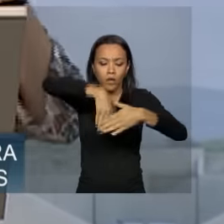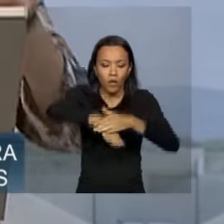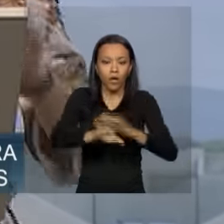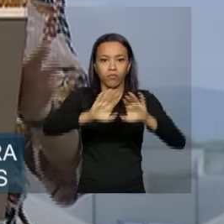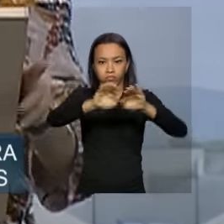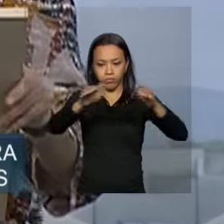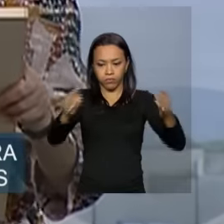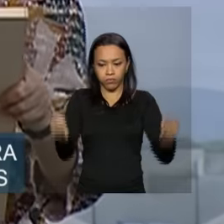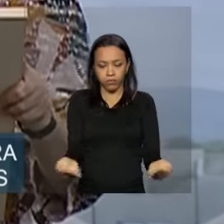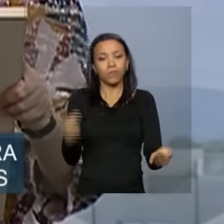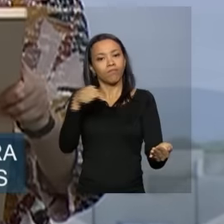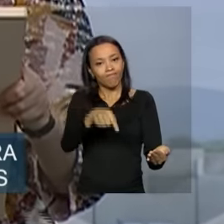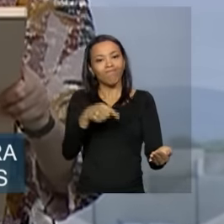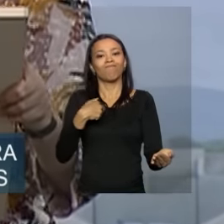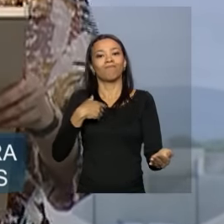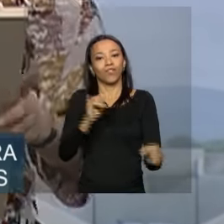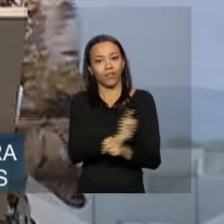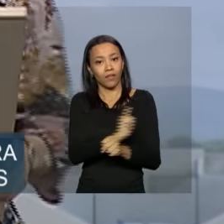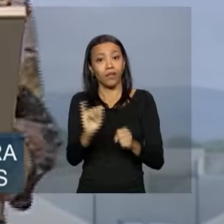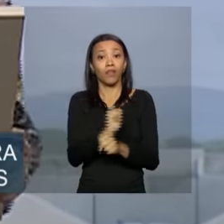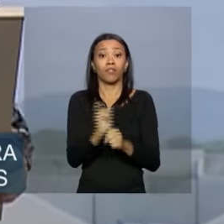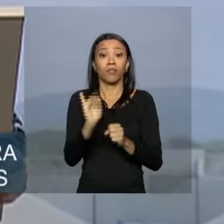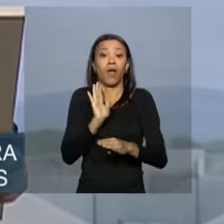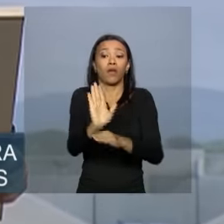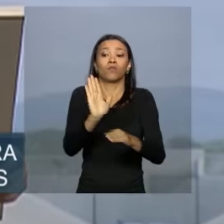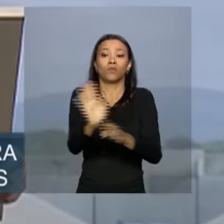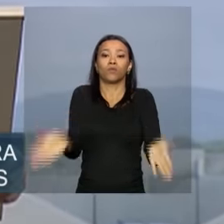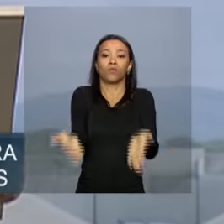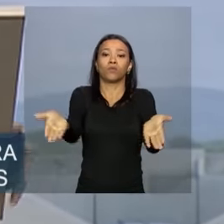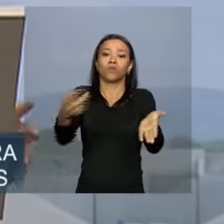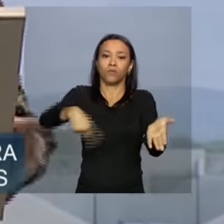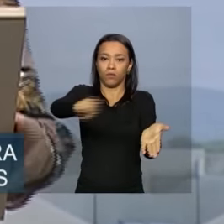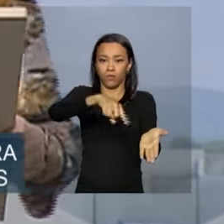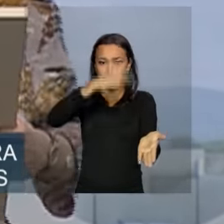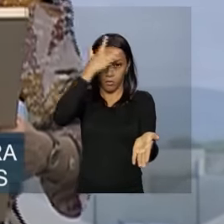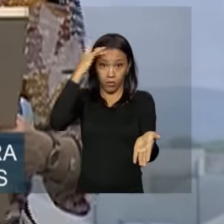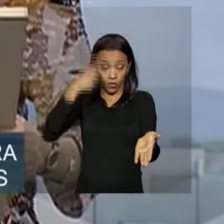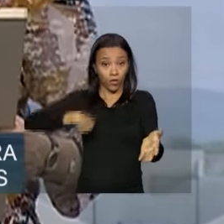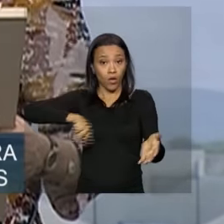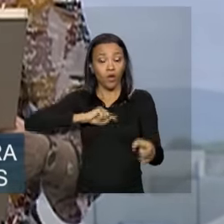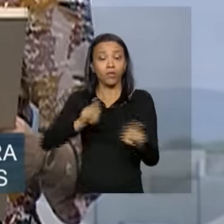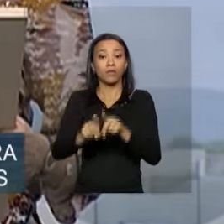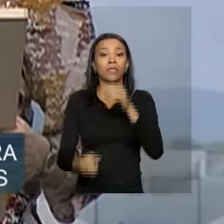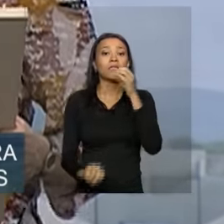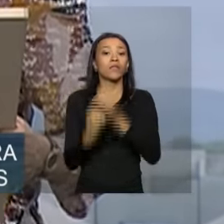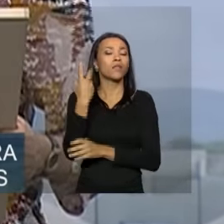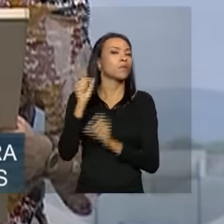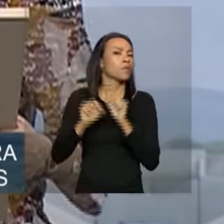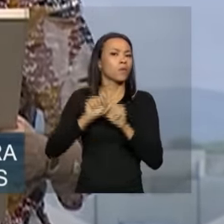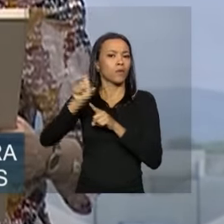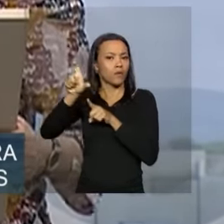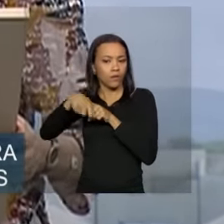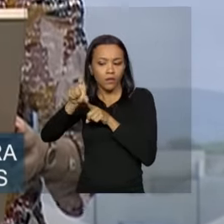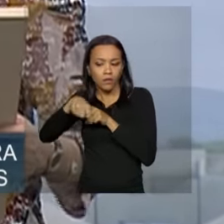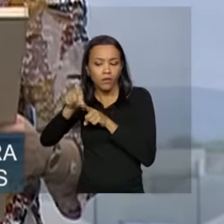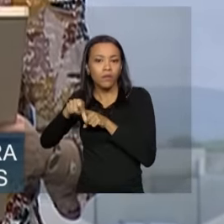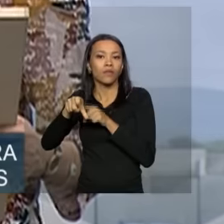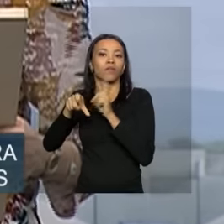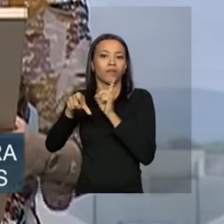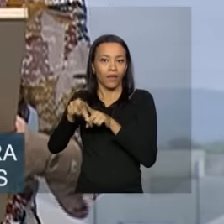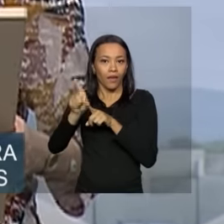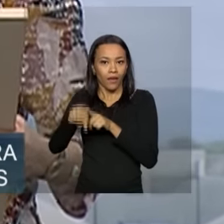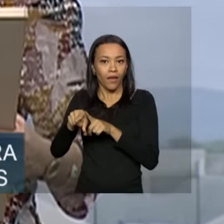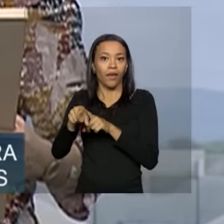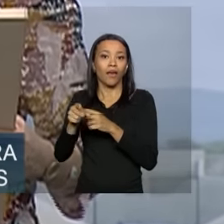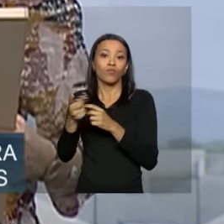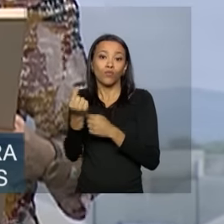forma, emergenciais. Nós criamos o Bolsa Garantia Safra